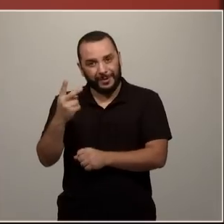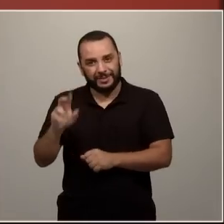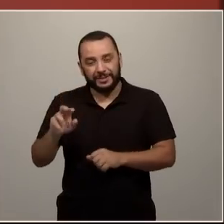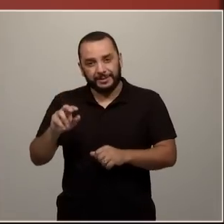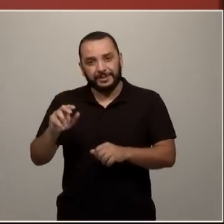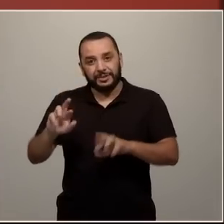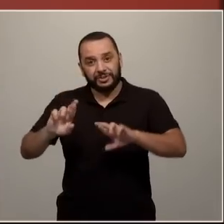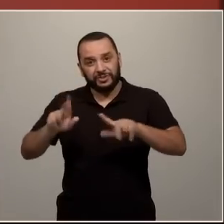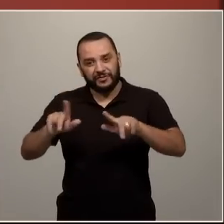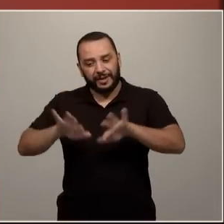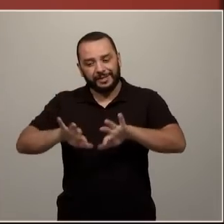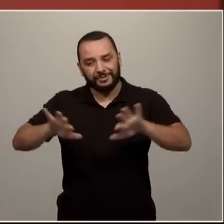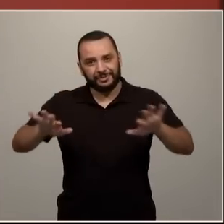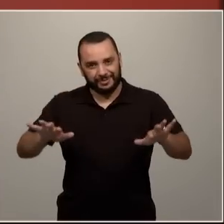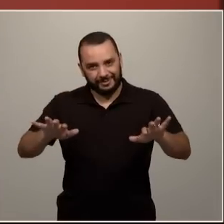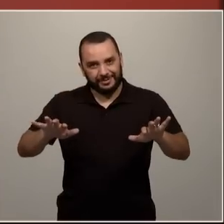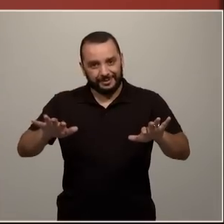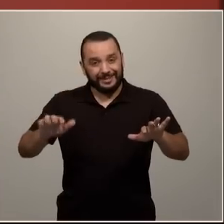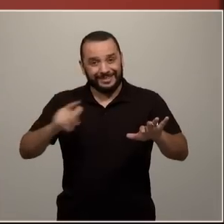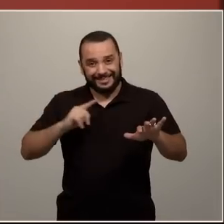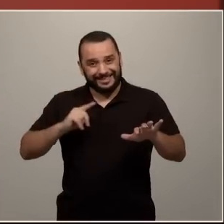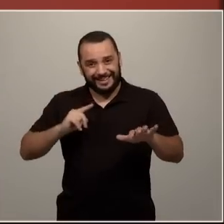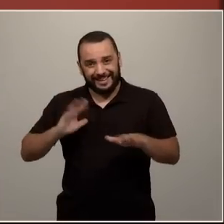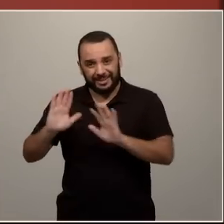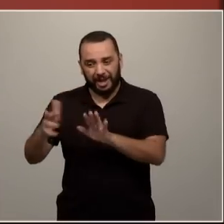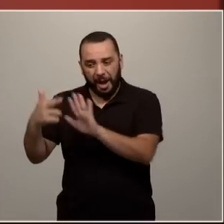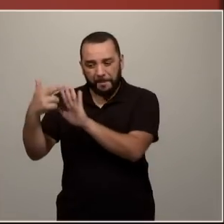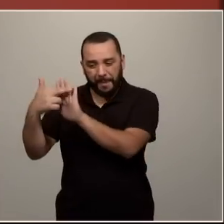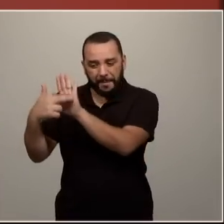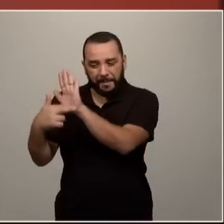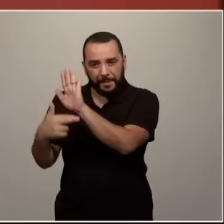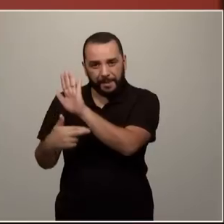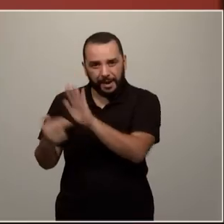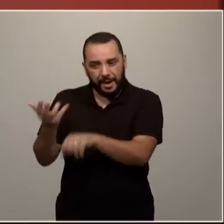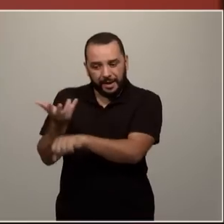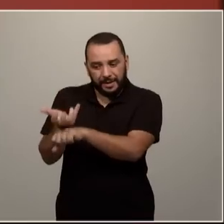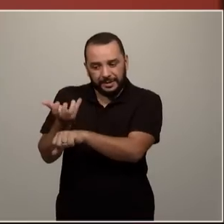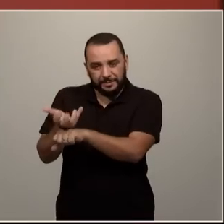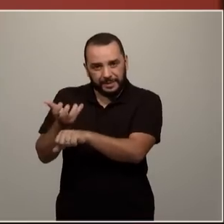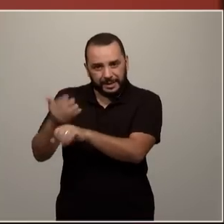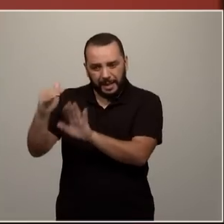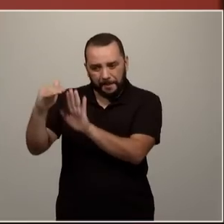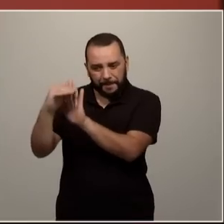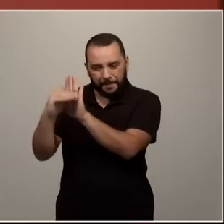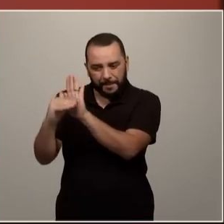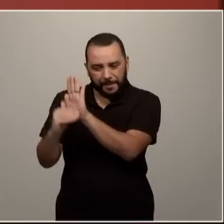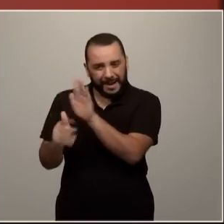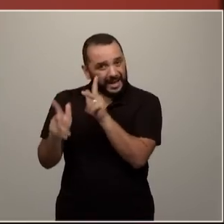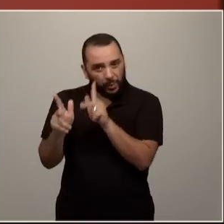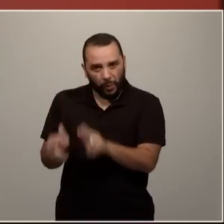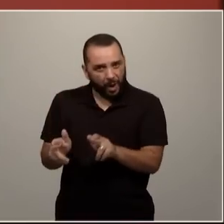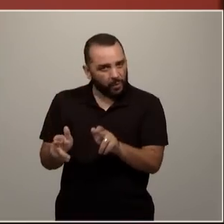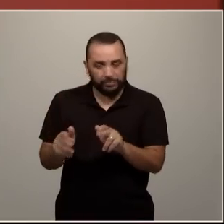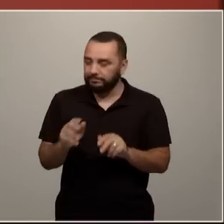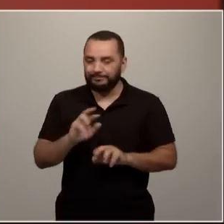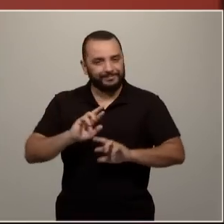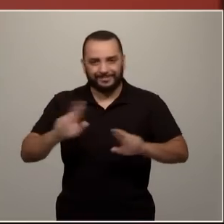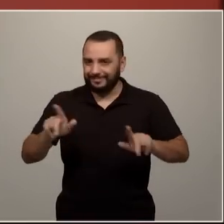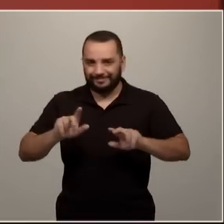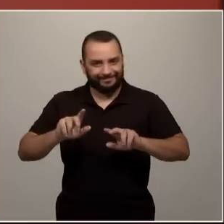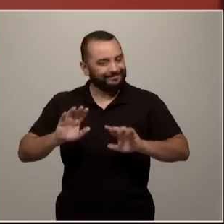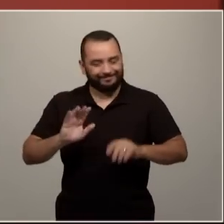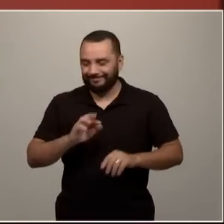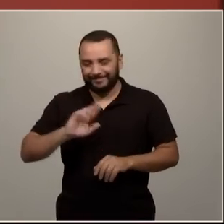Univesp e nem todos têm exatamente o mesmo grade, o mesmo programa, a mesma ementa. Então, hoje estou fazendo